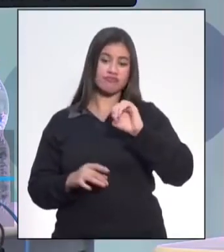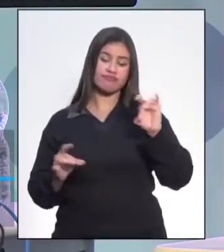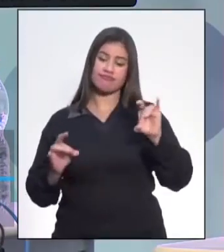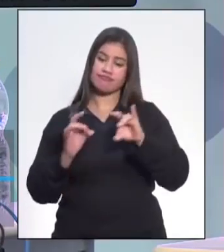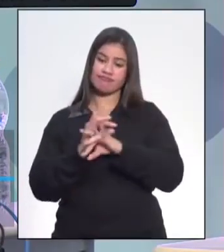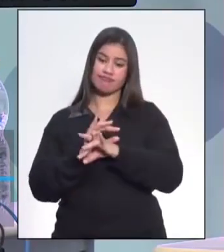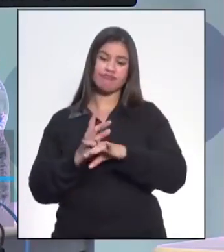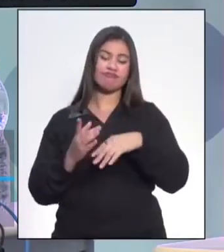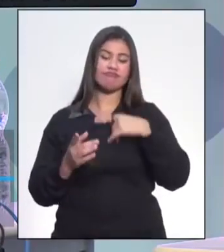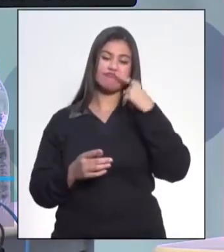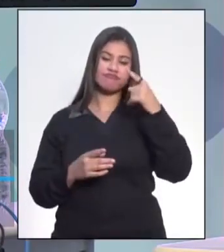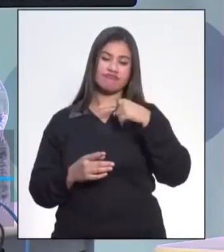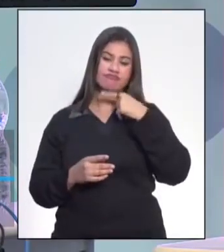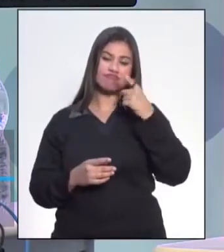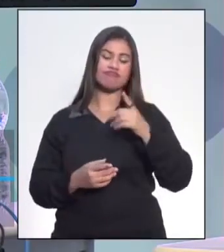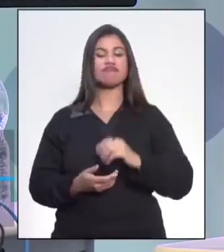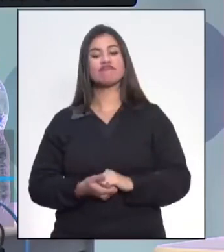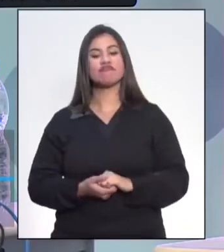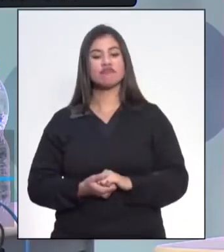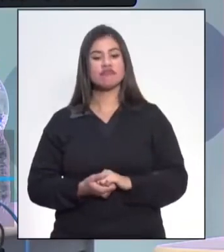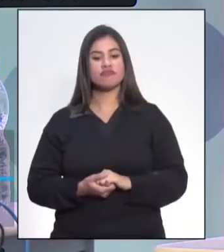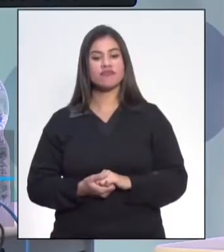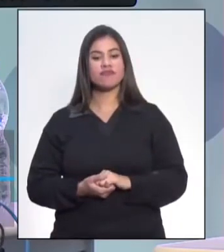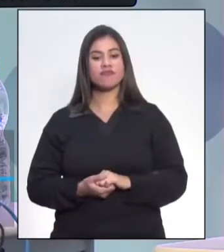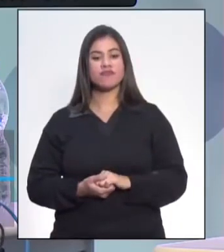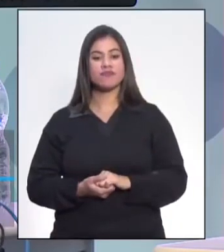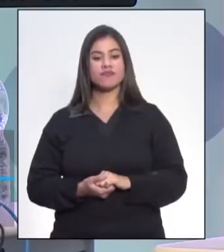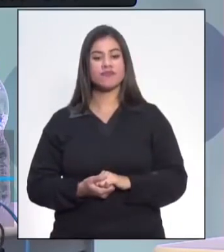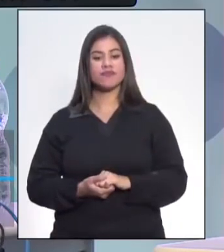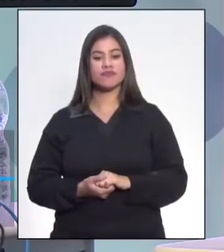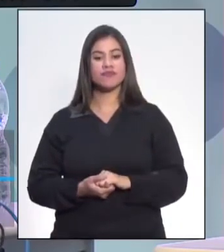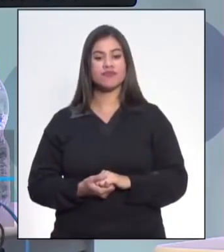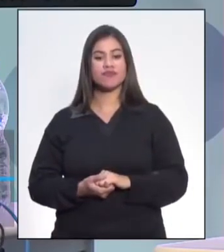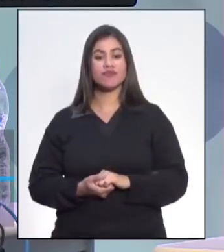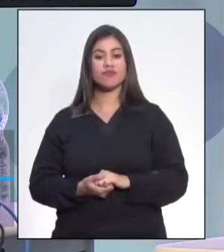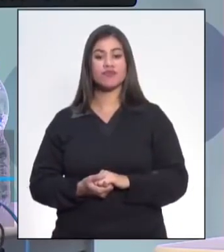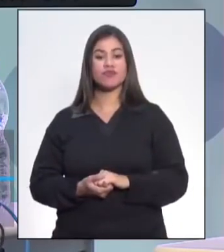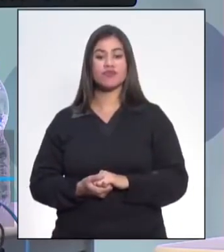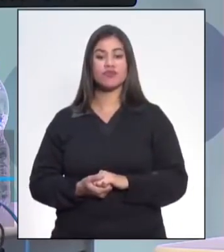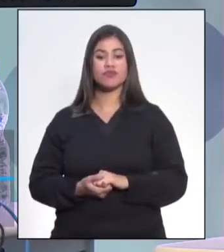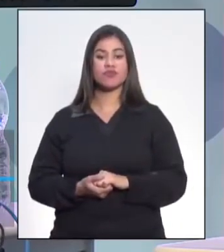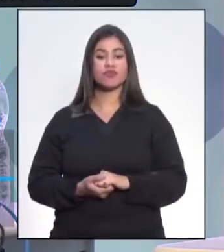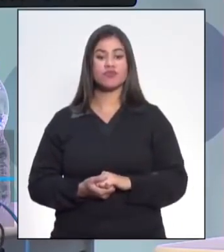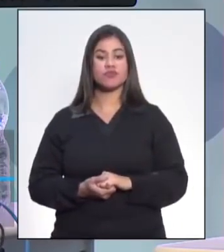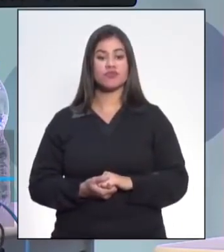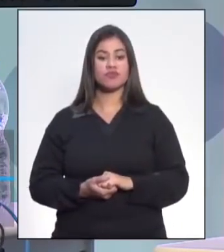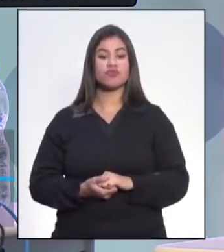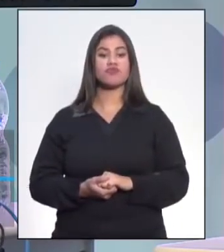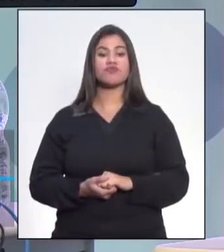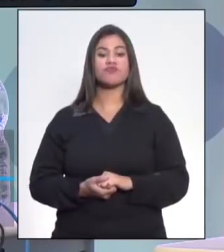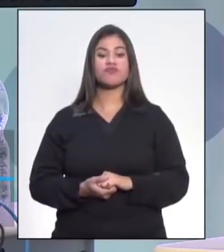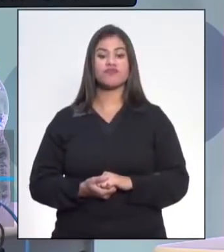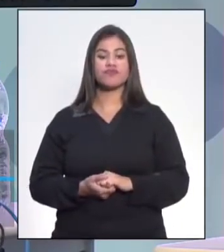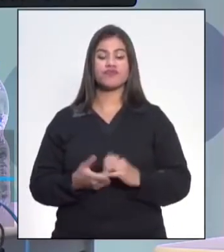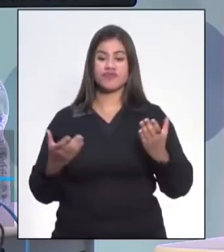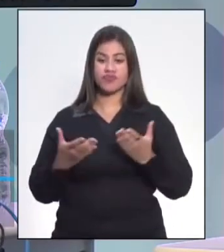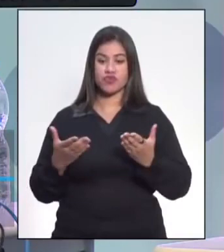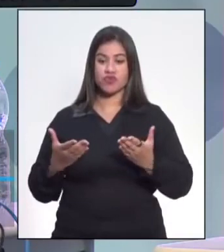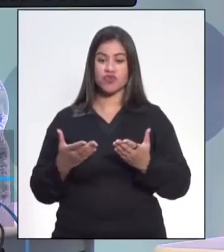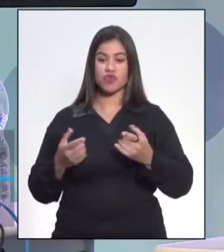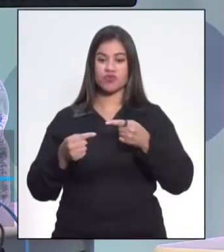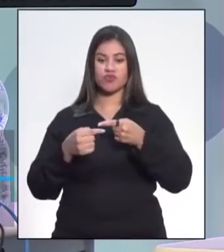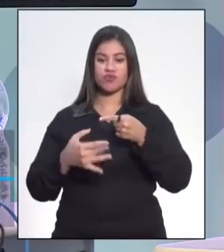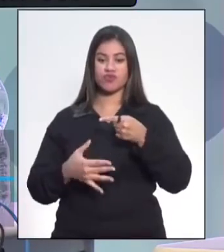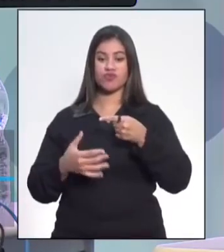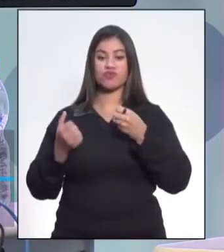ação para ingerir. Perfeito, pessoal? Agora, o que eu quero que vocês aqui coloquem para a gente no